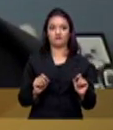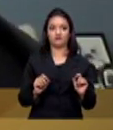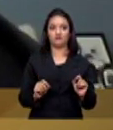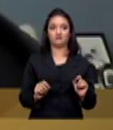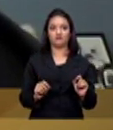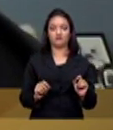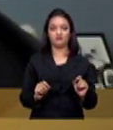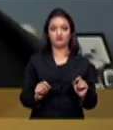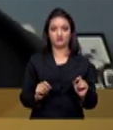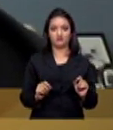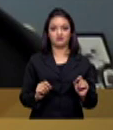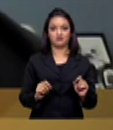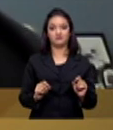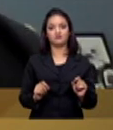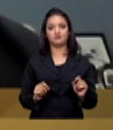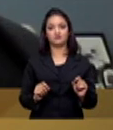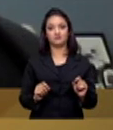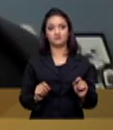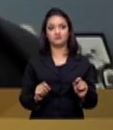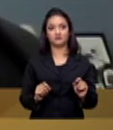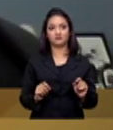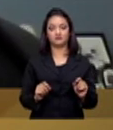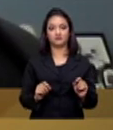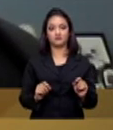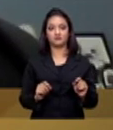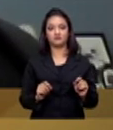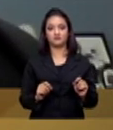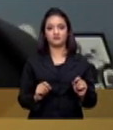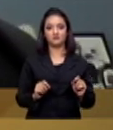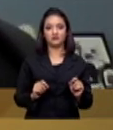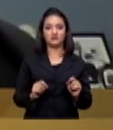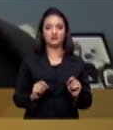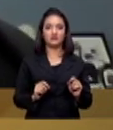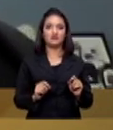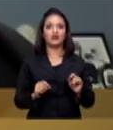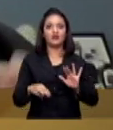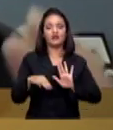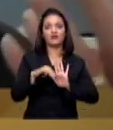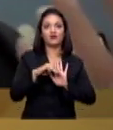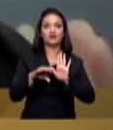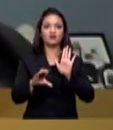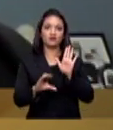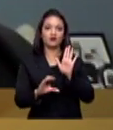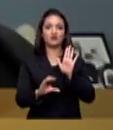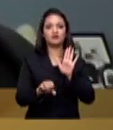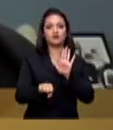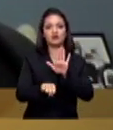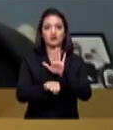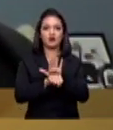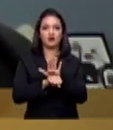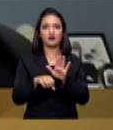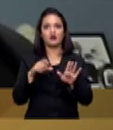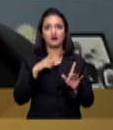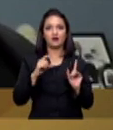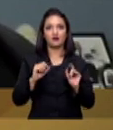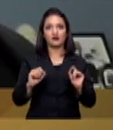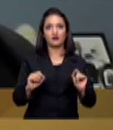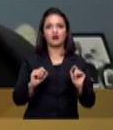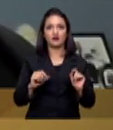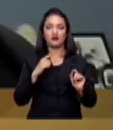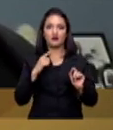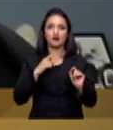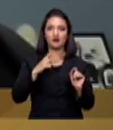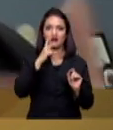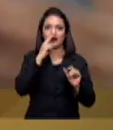sabe, já foi ressaltado, o mandado de segurança, na verdade, se espelha em